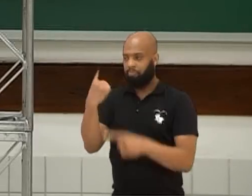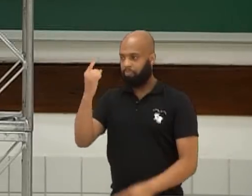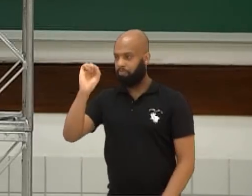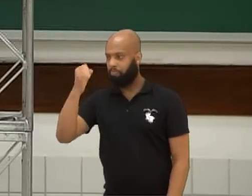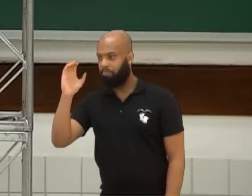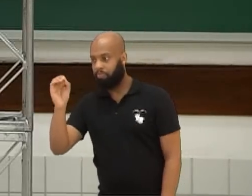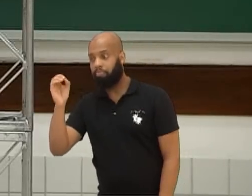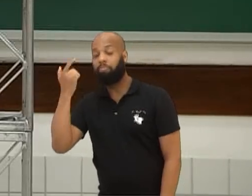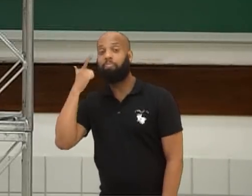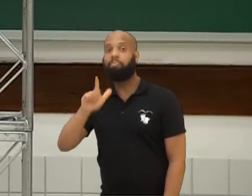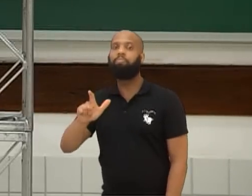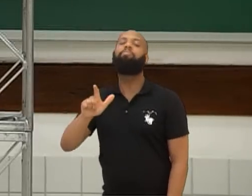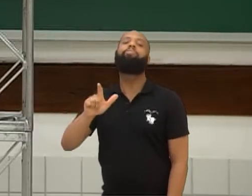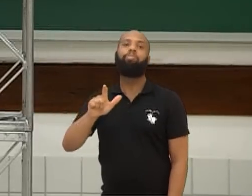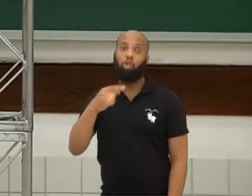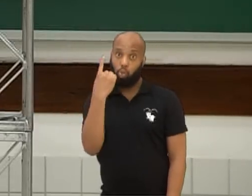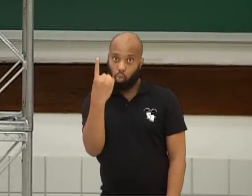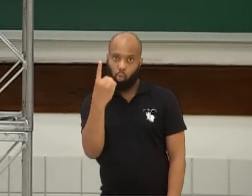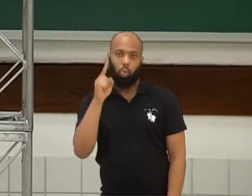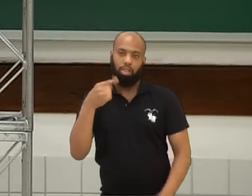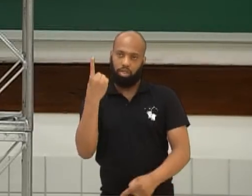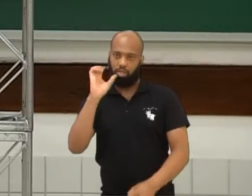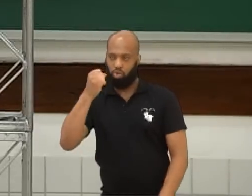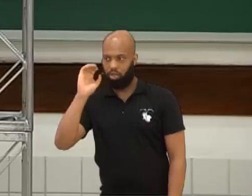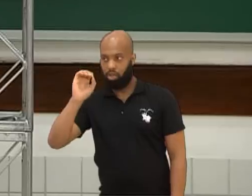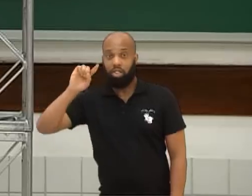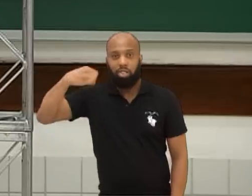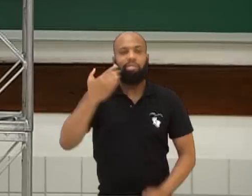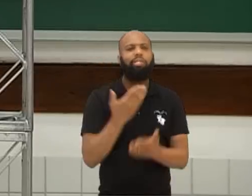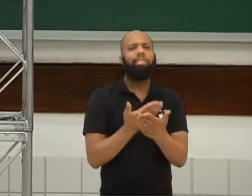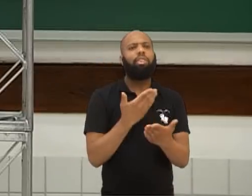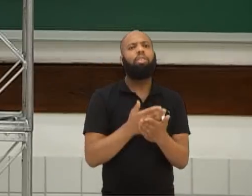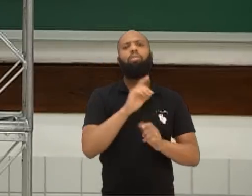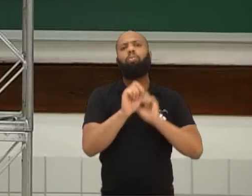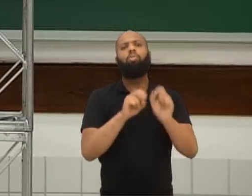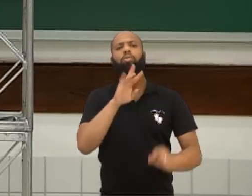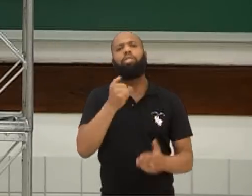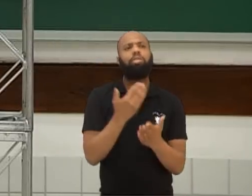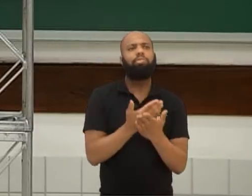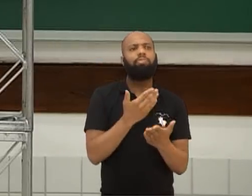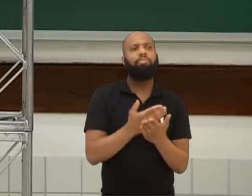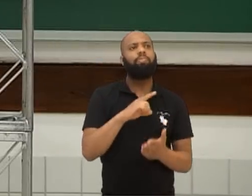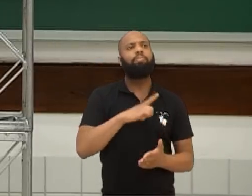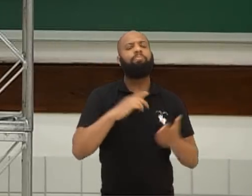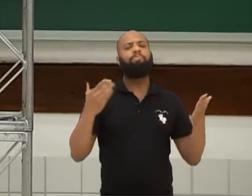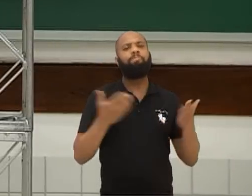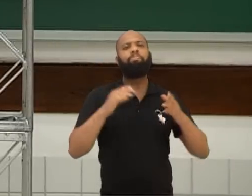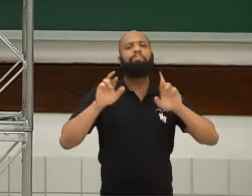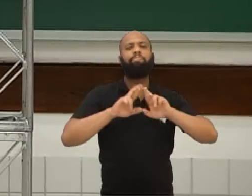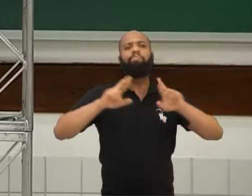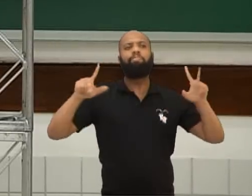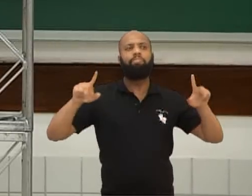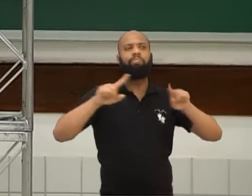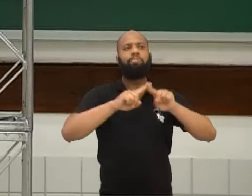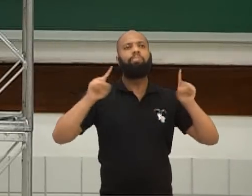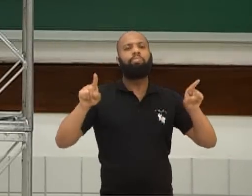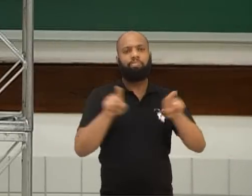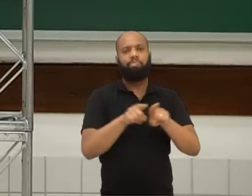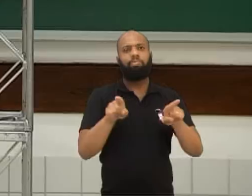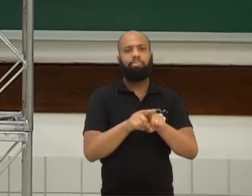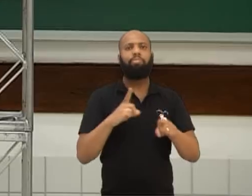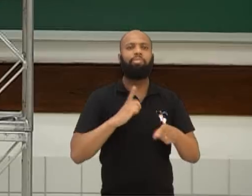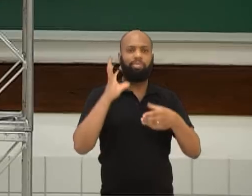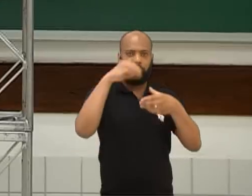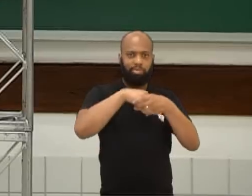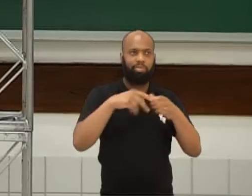180, que é um triângulo. Tá bem? E na próxima aula a gente vai trabalhar uma coisa um pouquinho diferente, mas vai também trabalhar